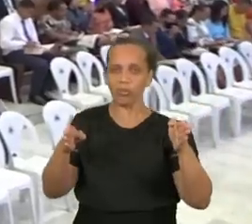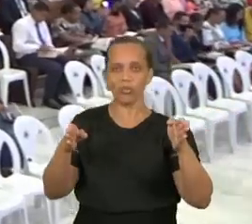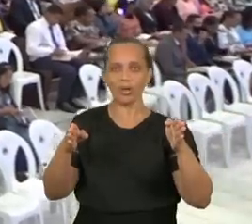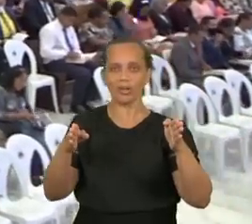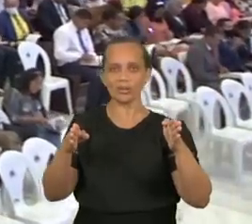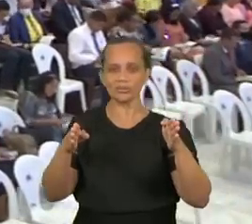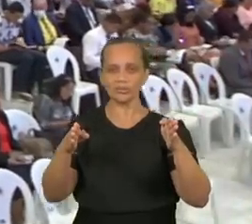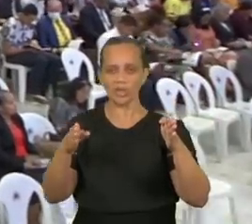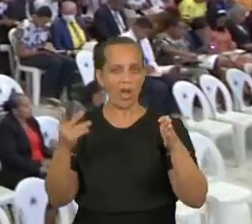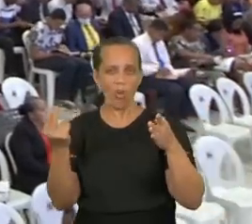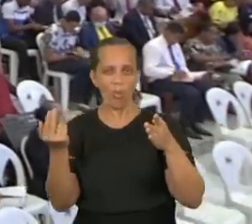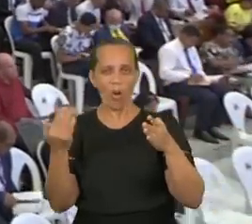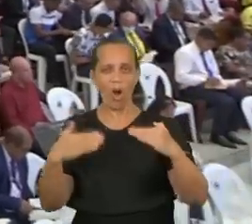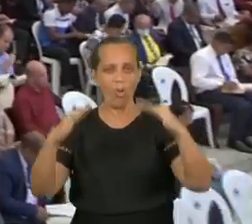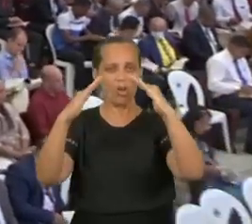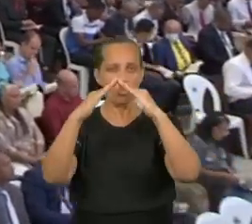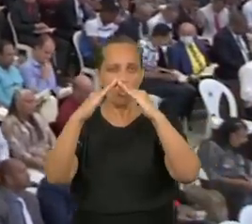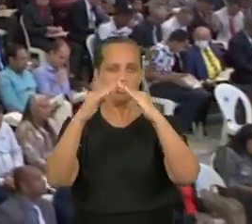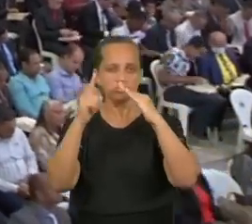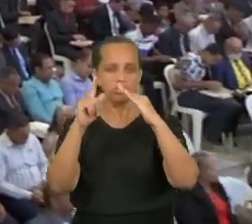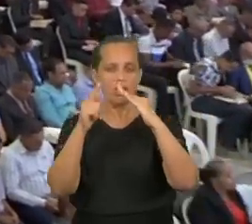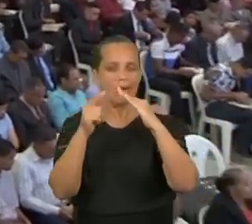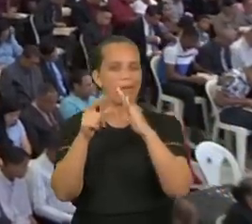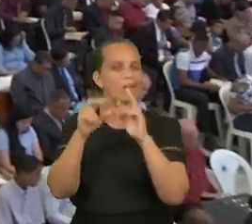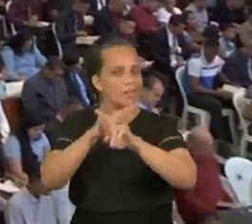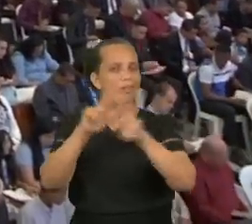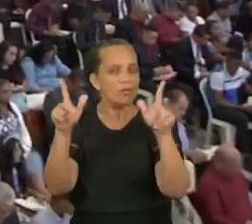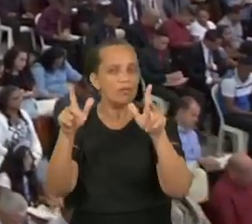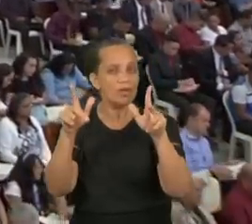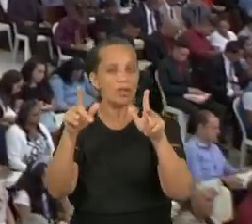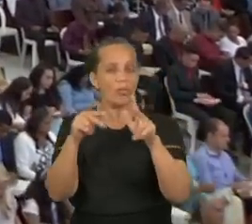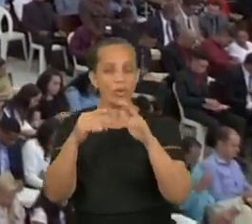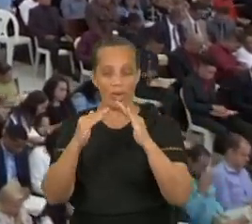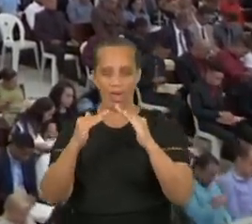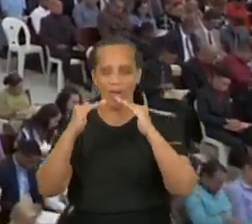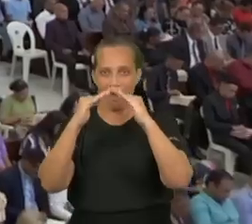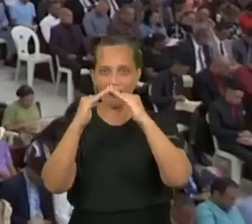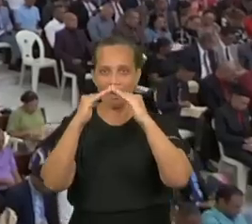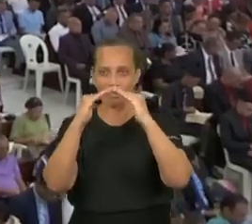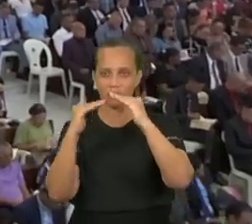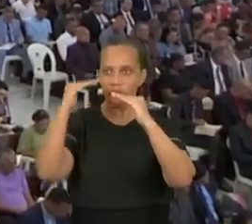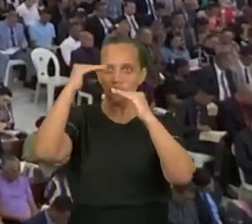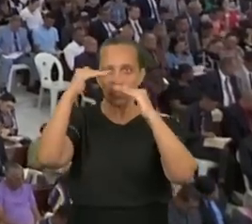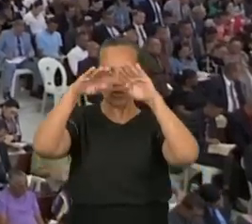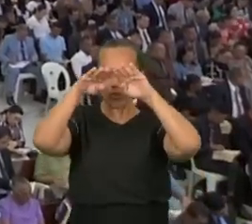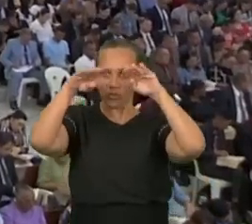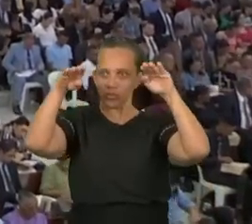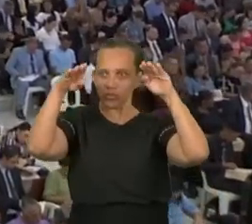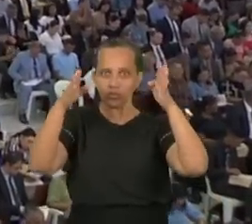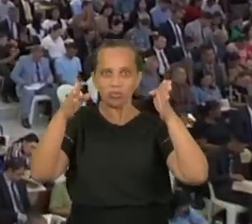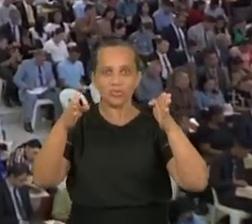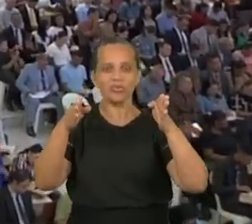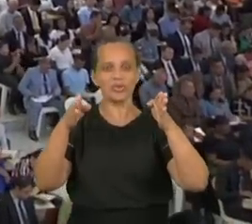era como os tetos de hoje porque até servia para a família Descansar Nos momentos mais